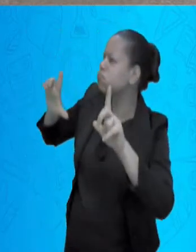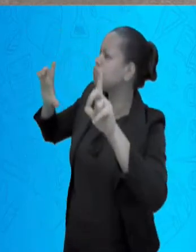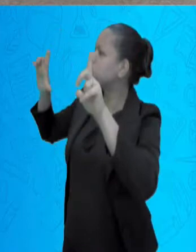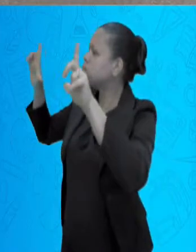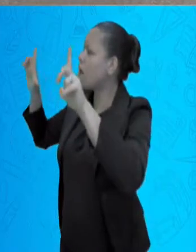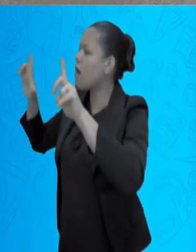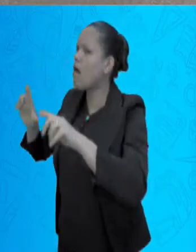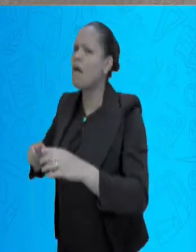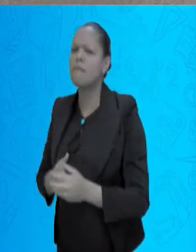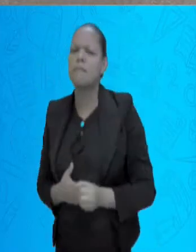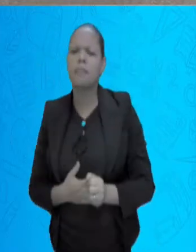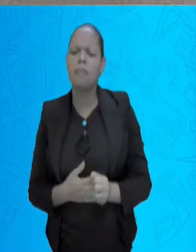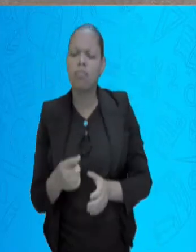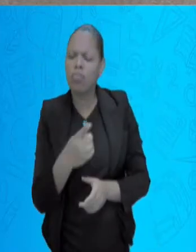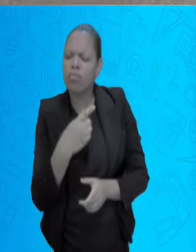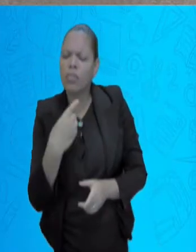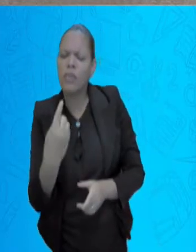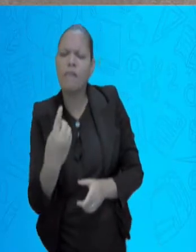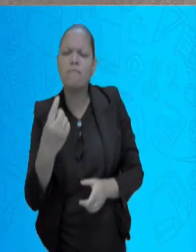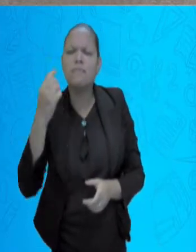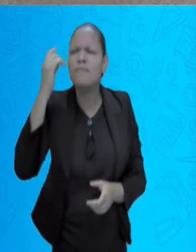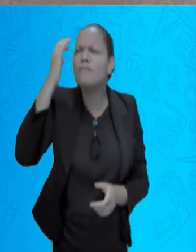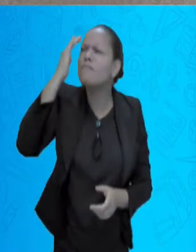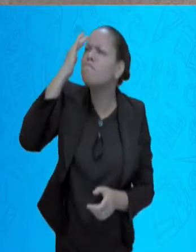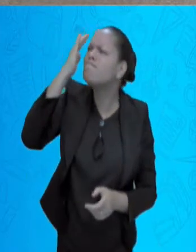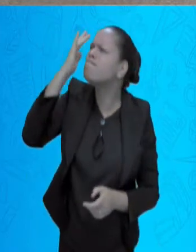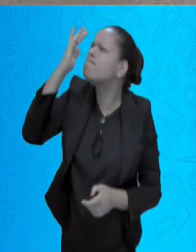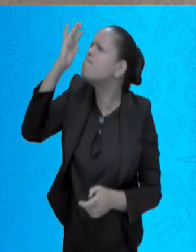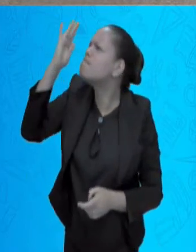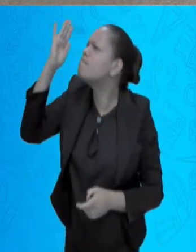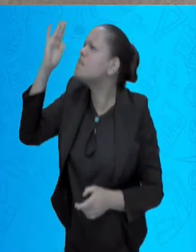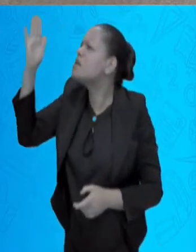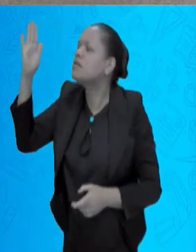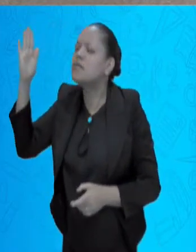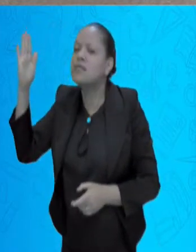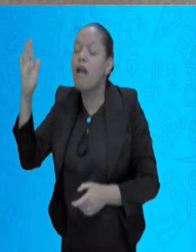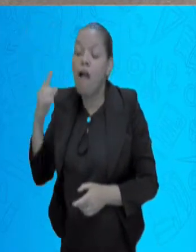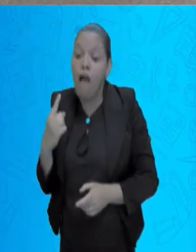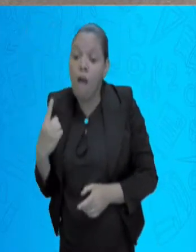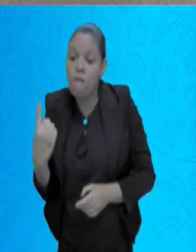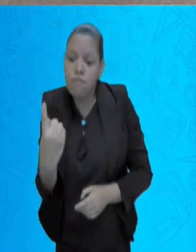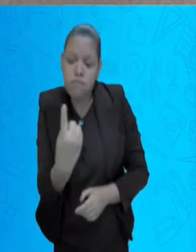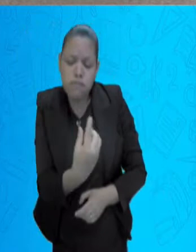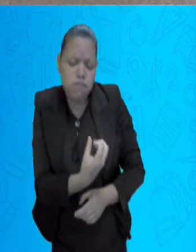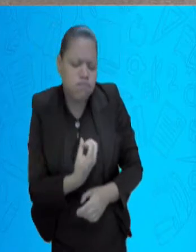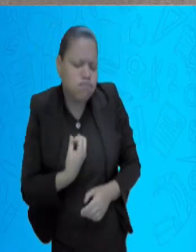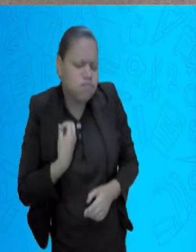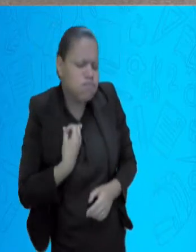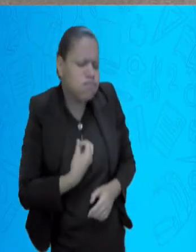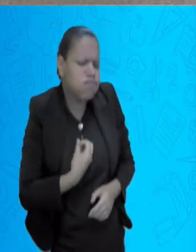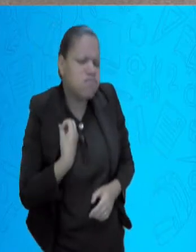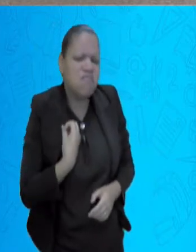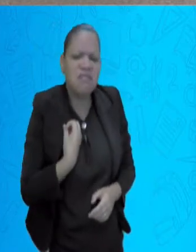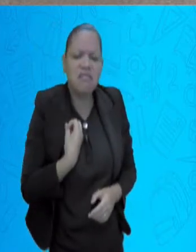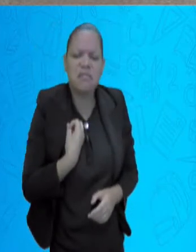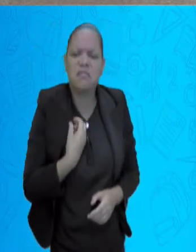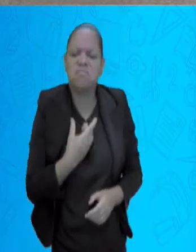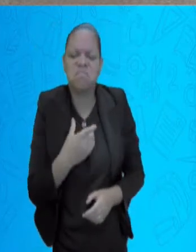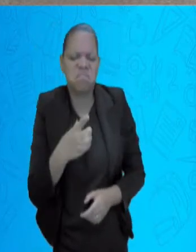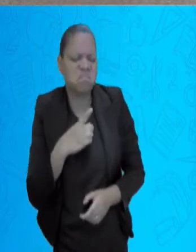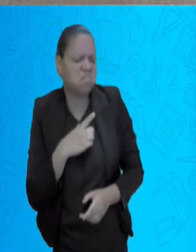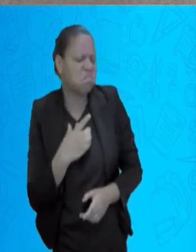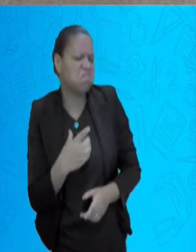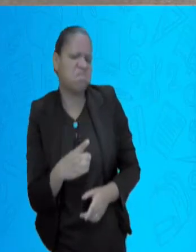vida sem música. Vamos imaginar o nosso dia a dia sem música. Imaginem um filme sem